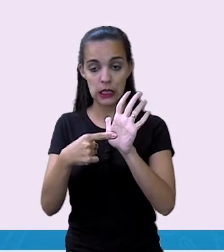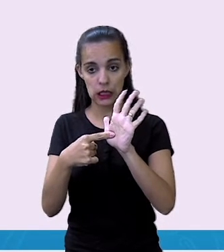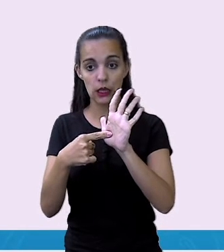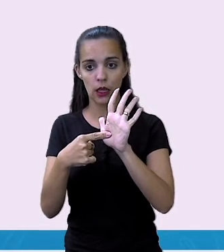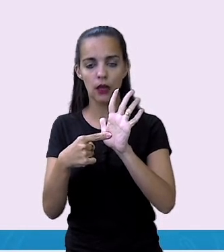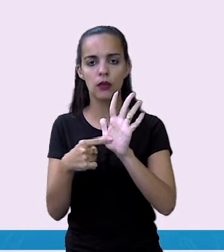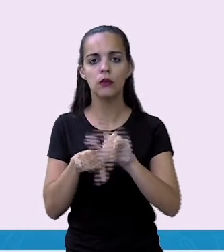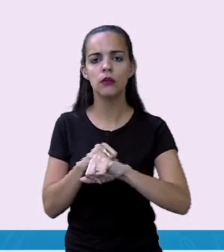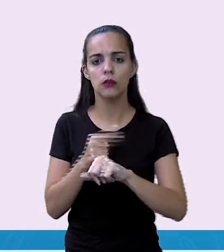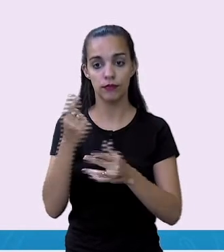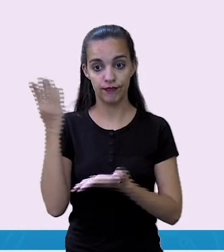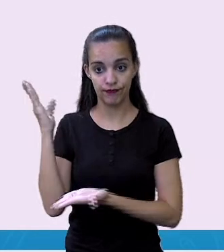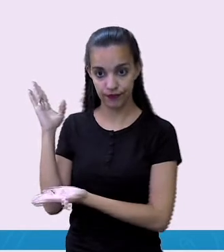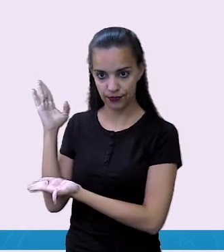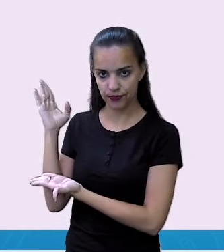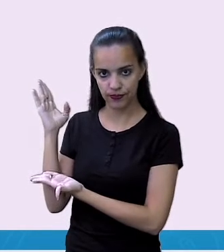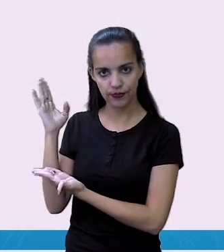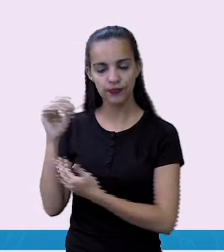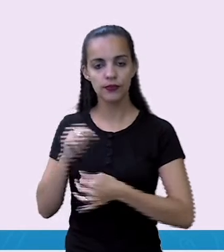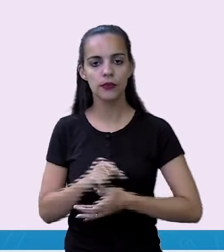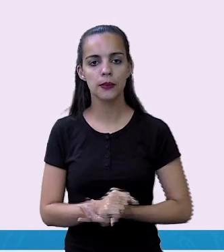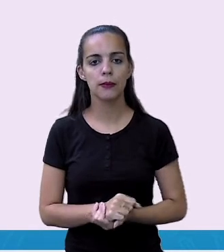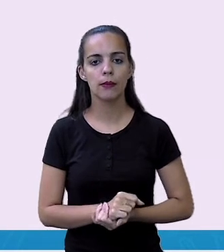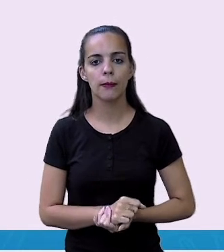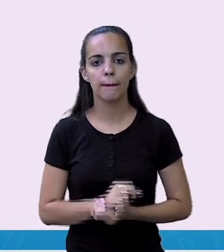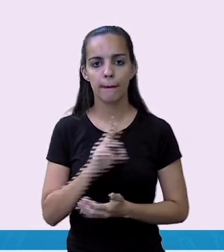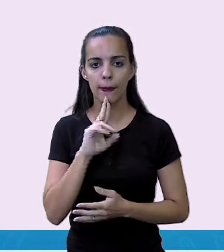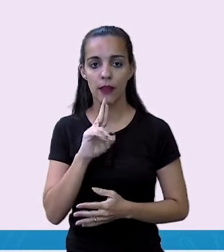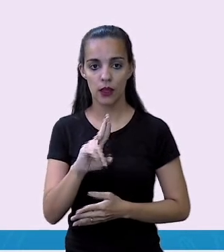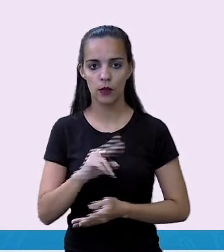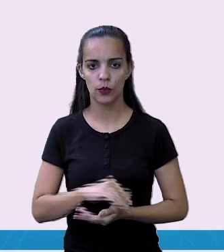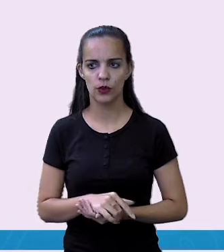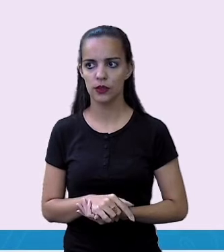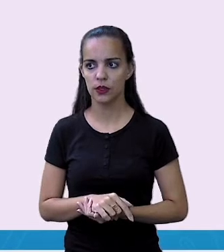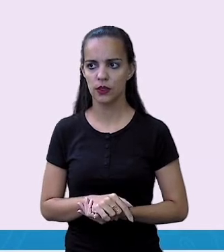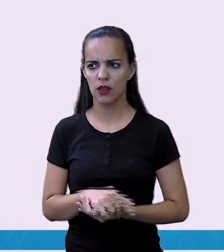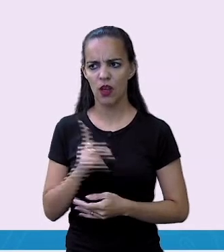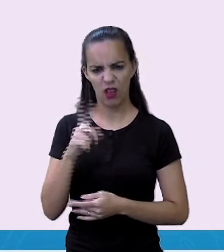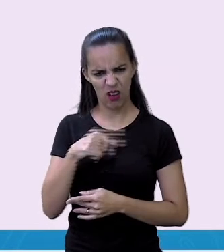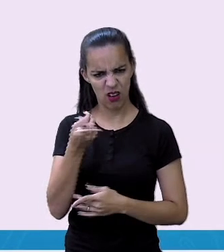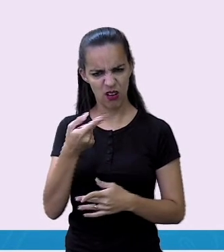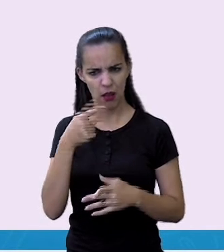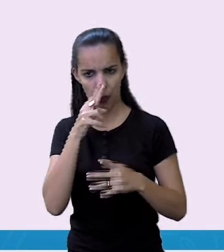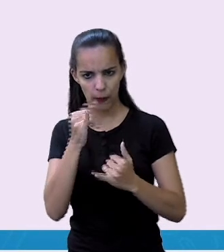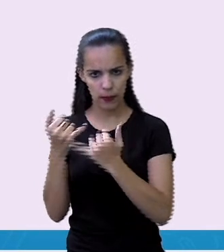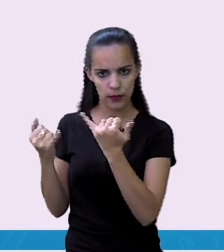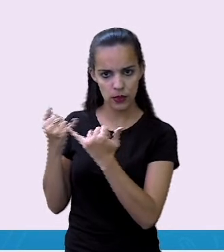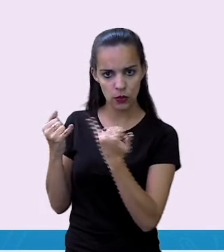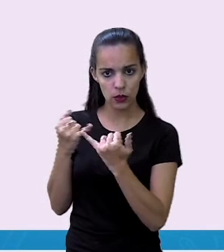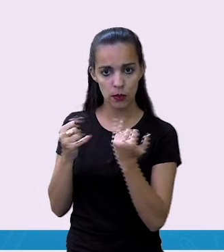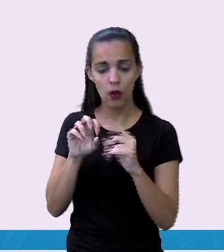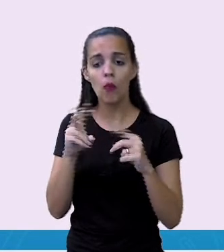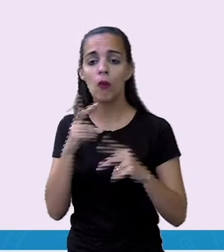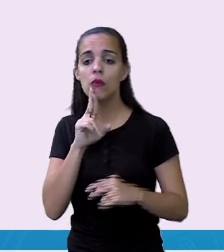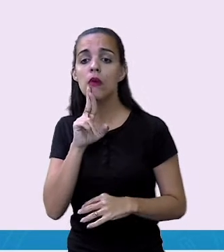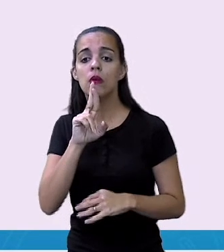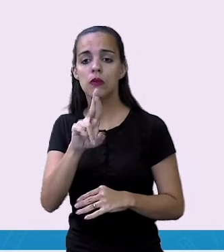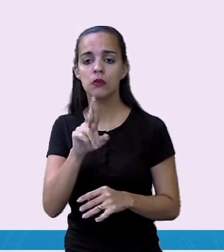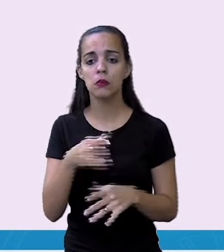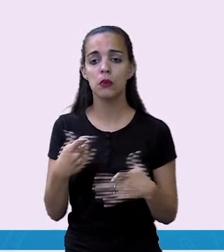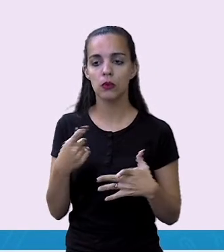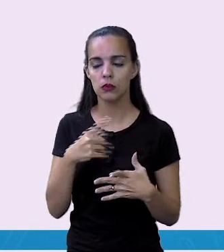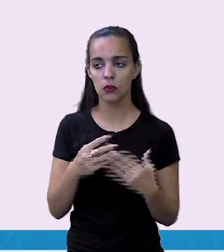meu triângulo 1 e meu triângulo 2. Eles são semelhantes? Justifique a